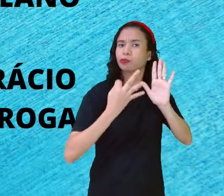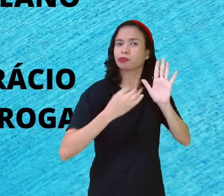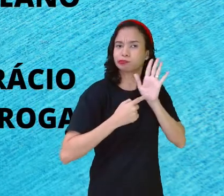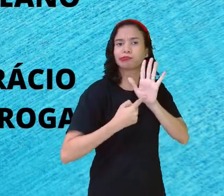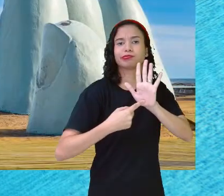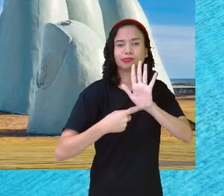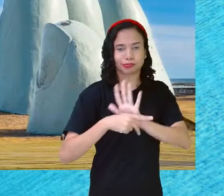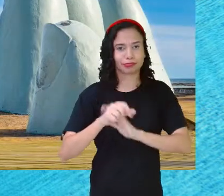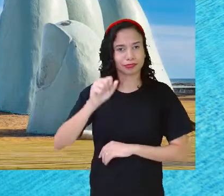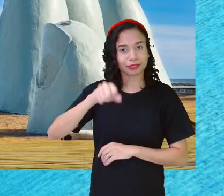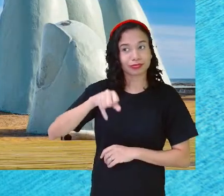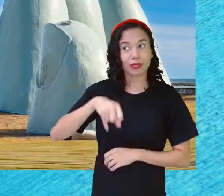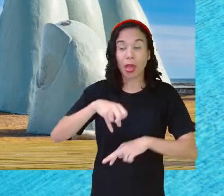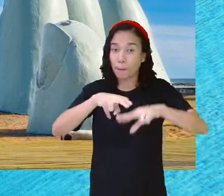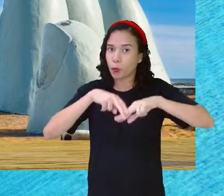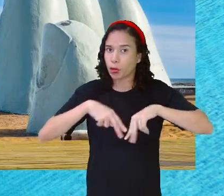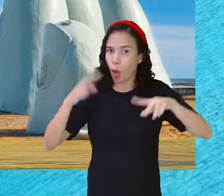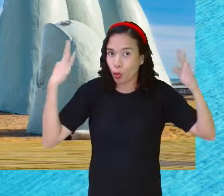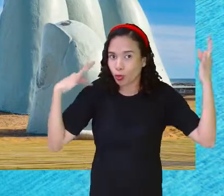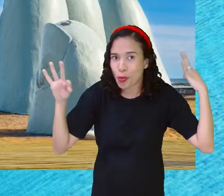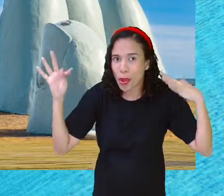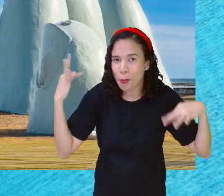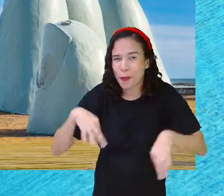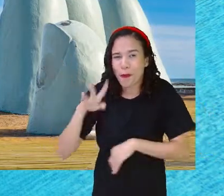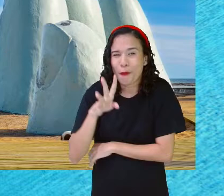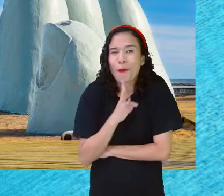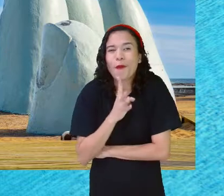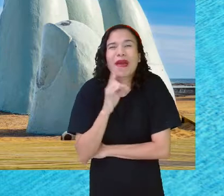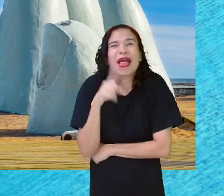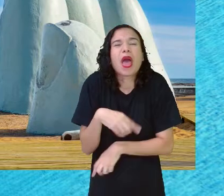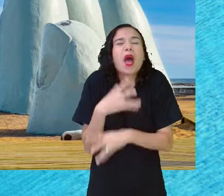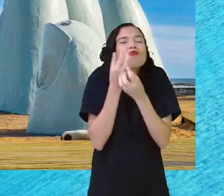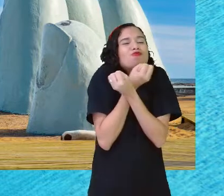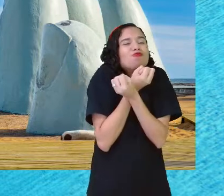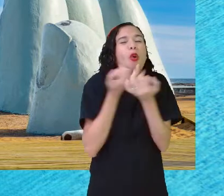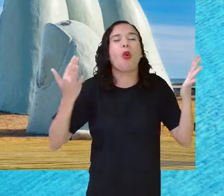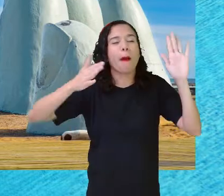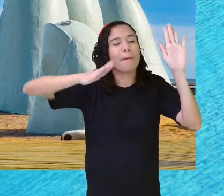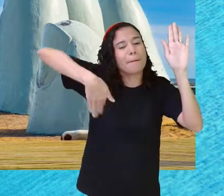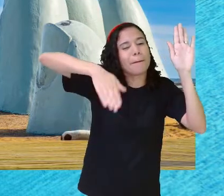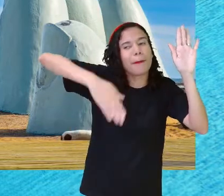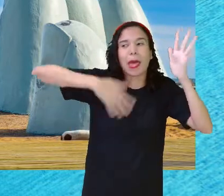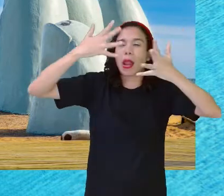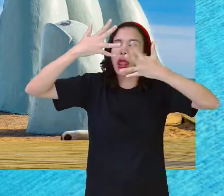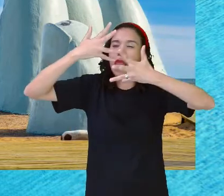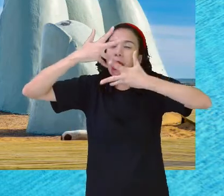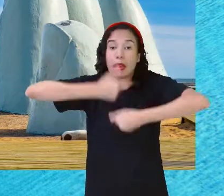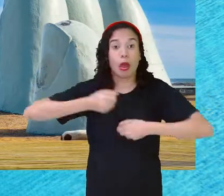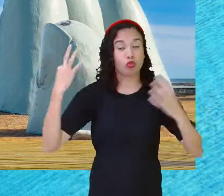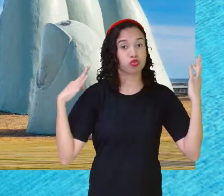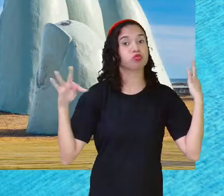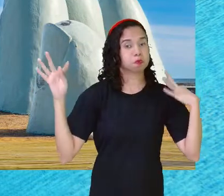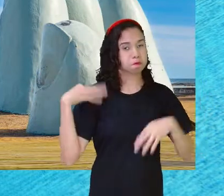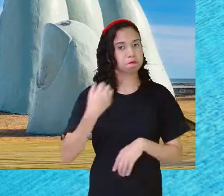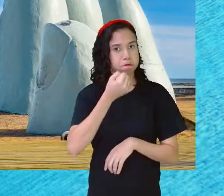destacam. Olha, no turismo, eles têm muitas praias lindas, o turismo lá é bastante